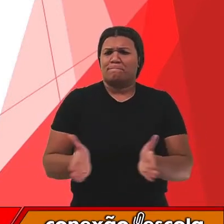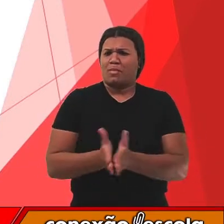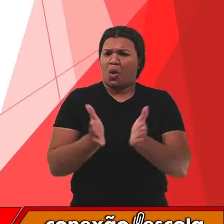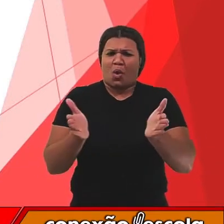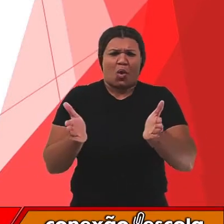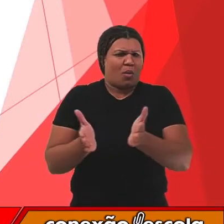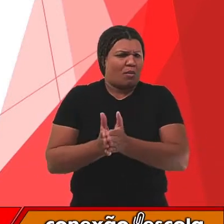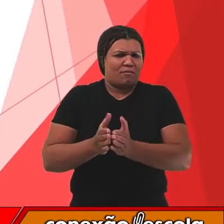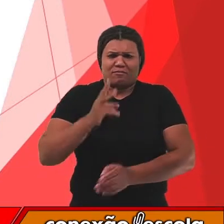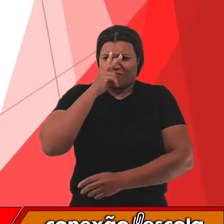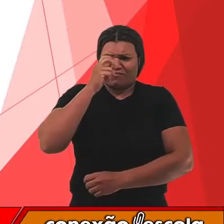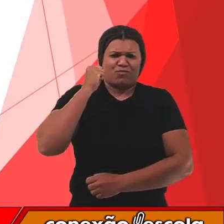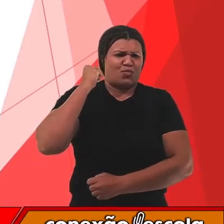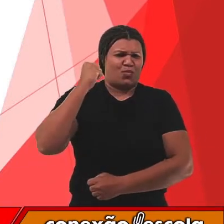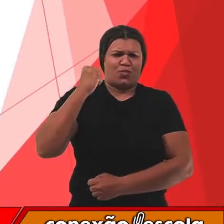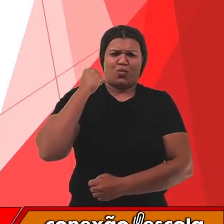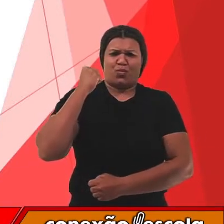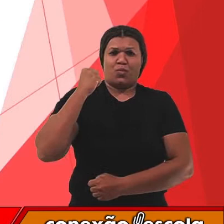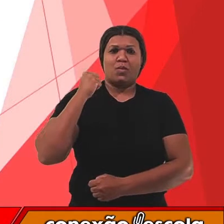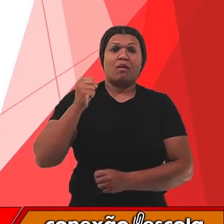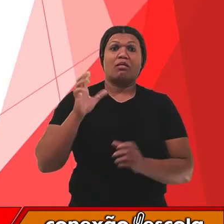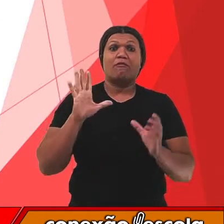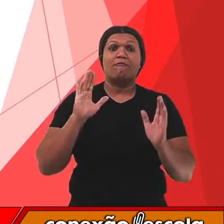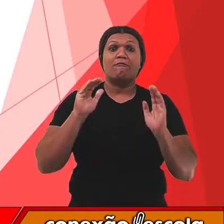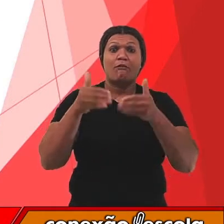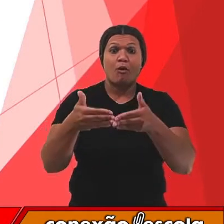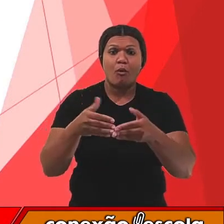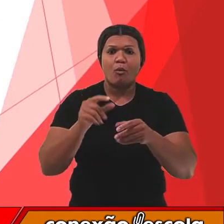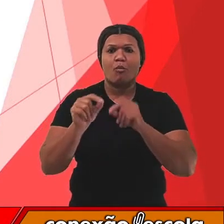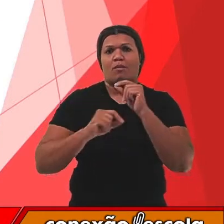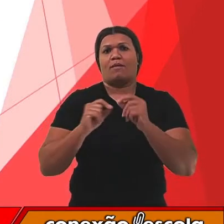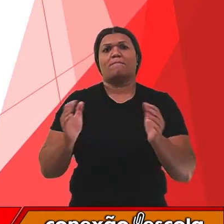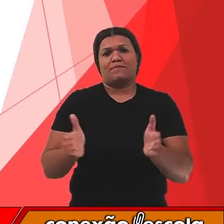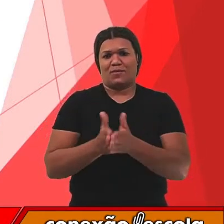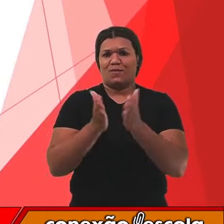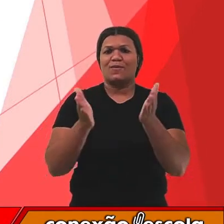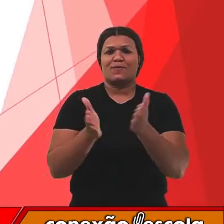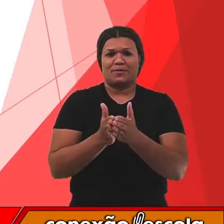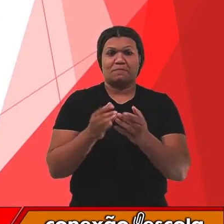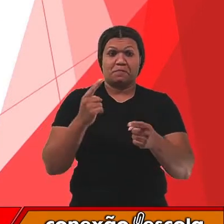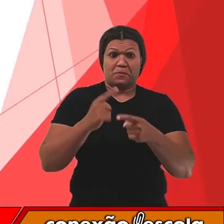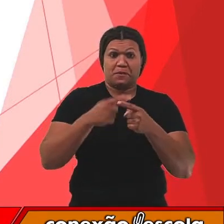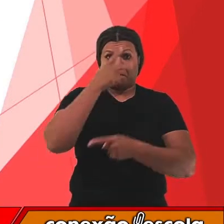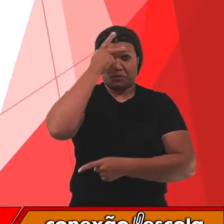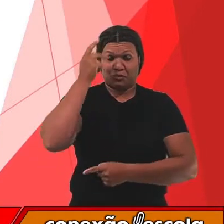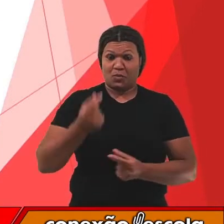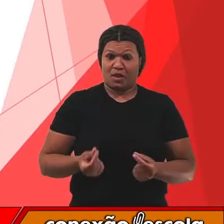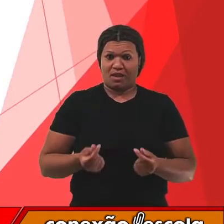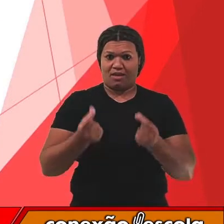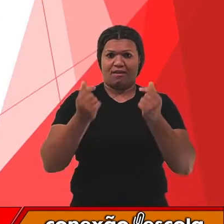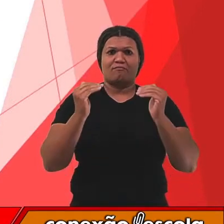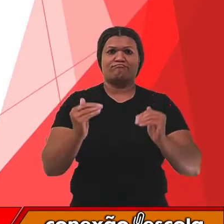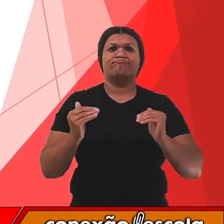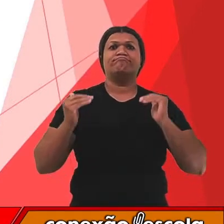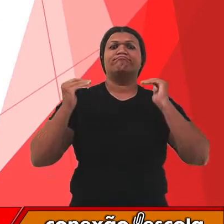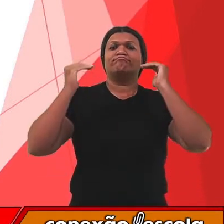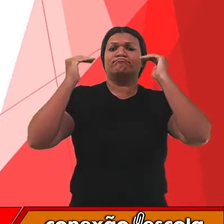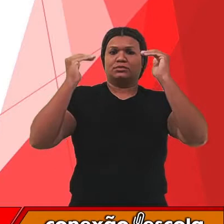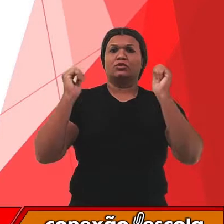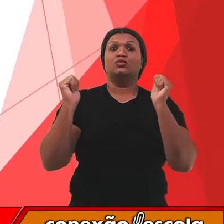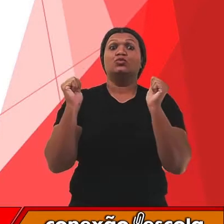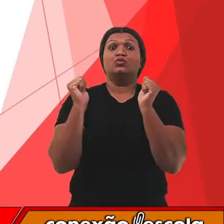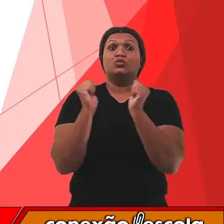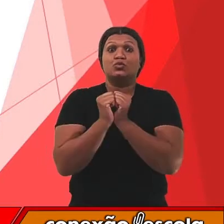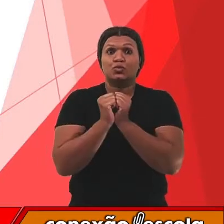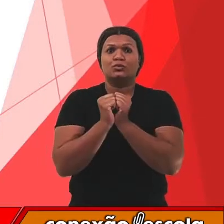Isso se referindo aos pobres, porque os nobres, juntamente com o clero, ainda